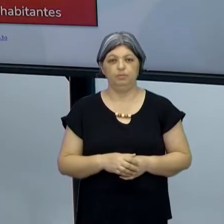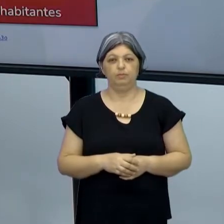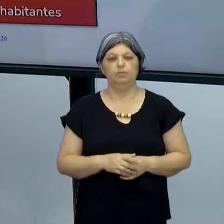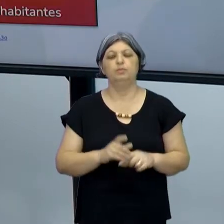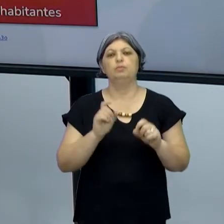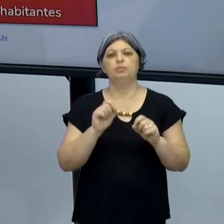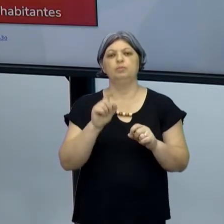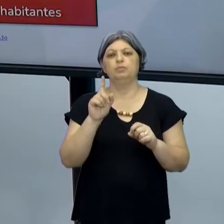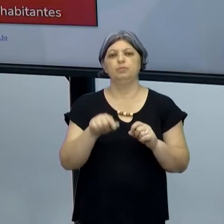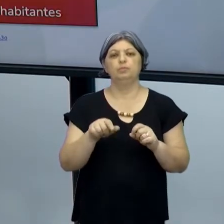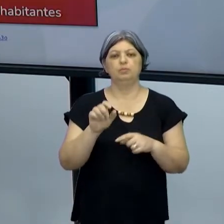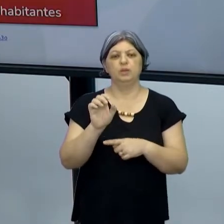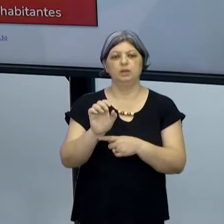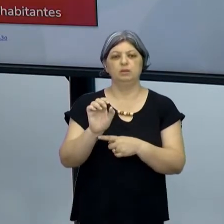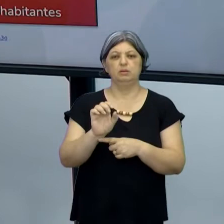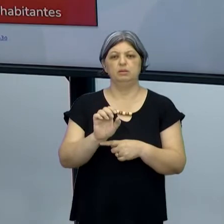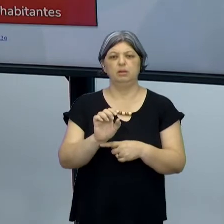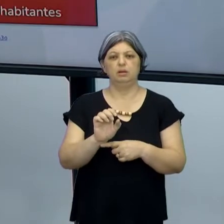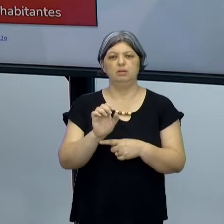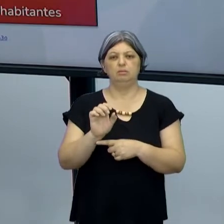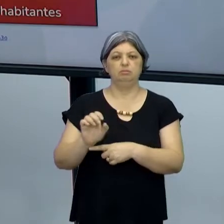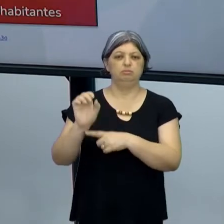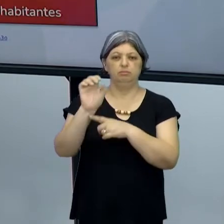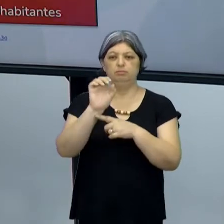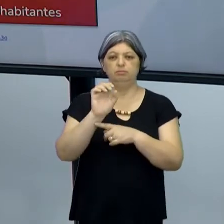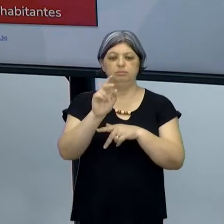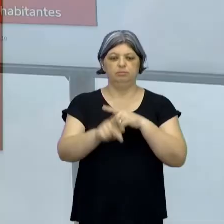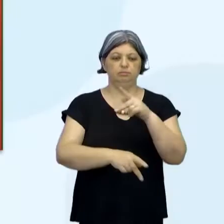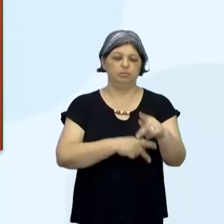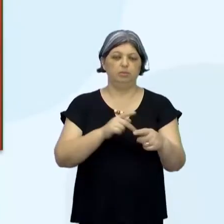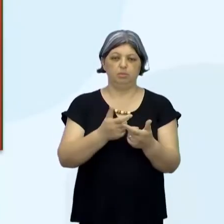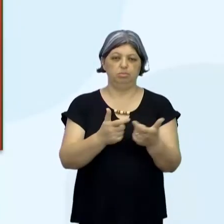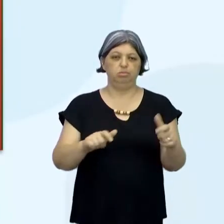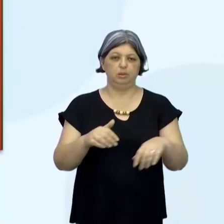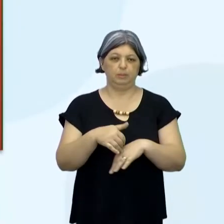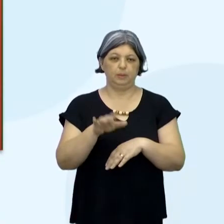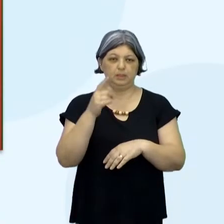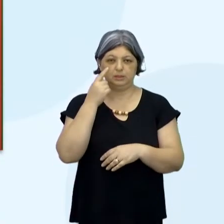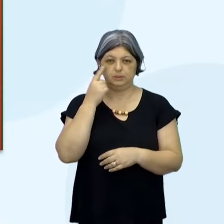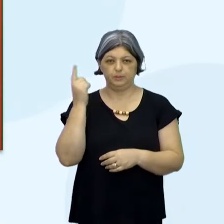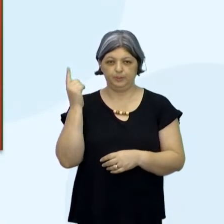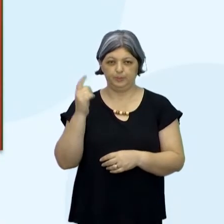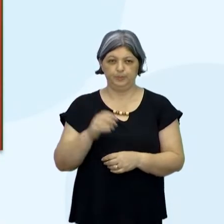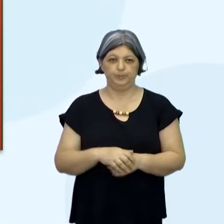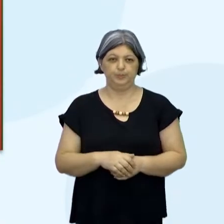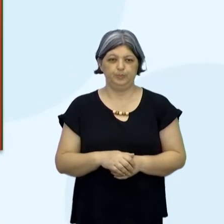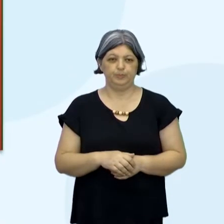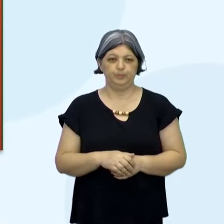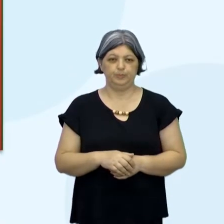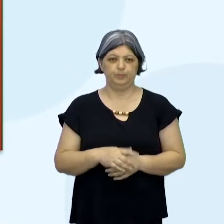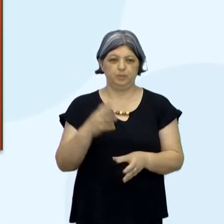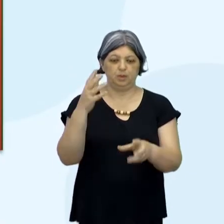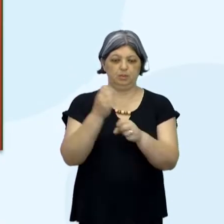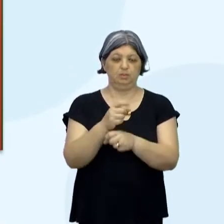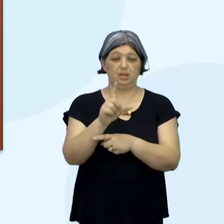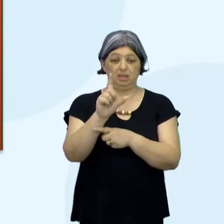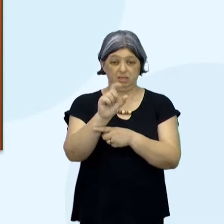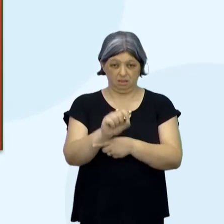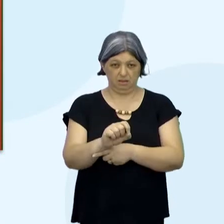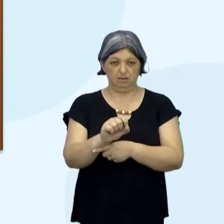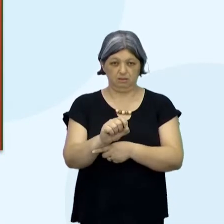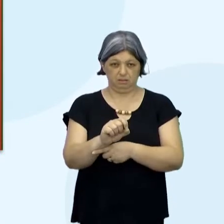quais são os estados aí, né, mais populosos? Então tá aí na tela para vocês as 10